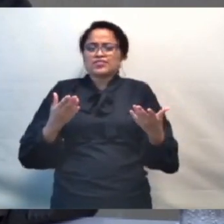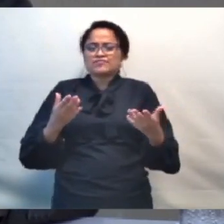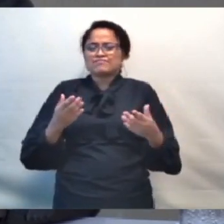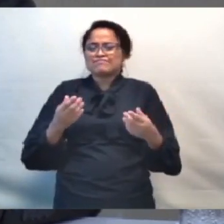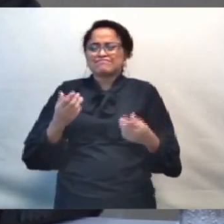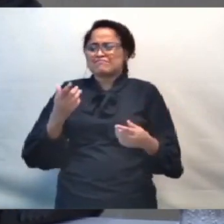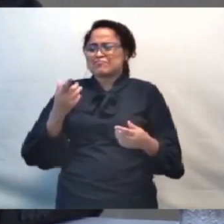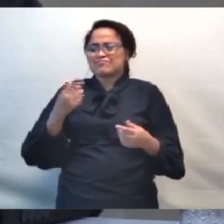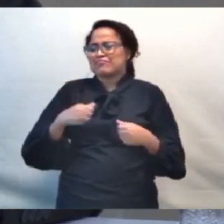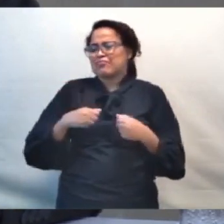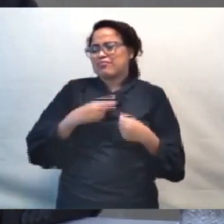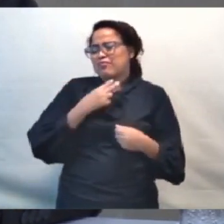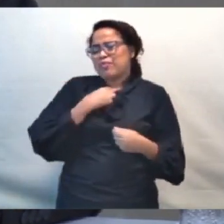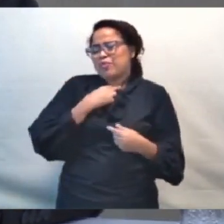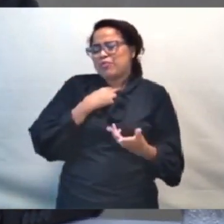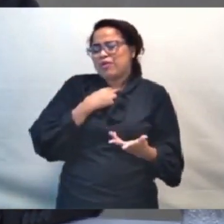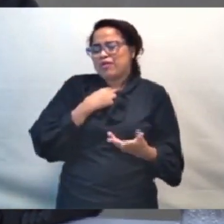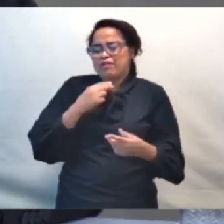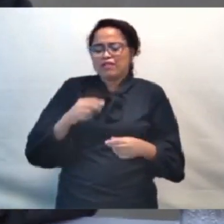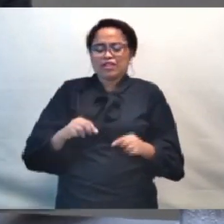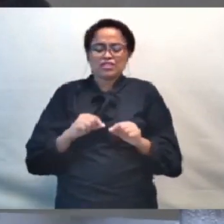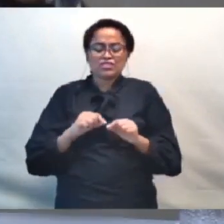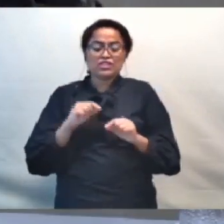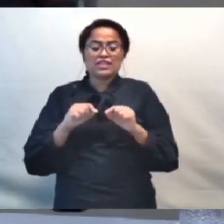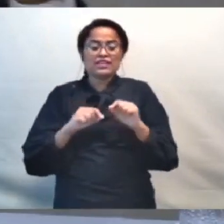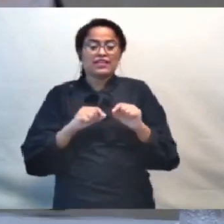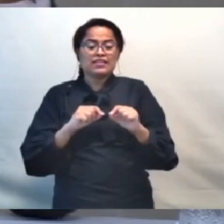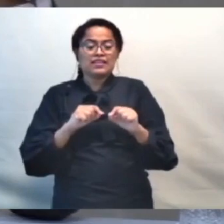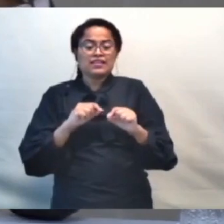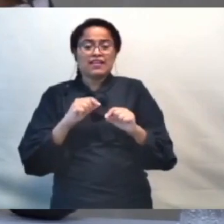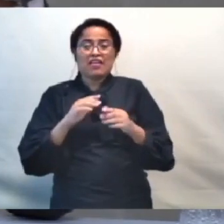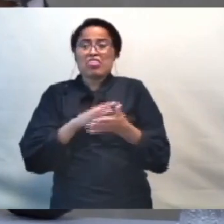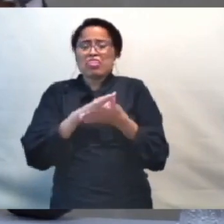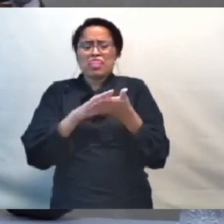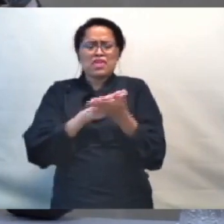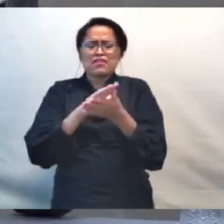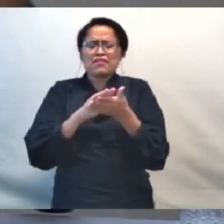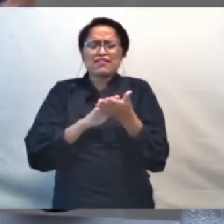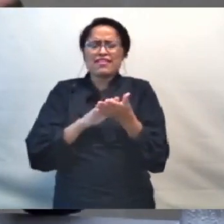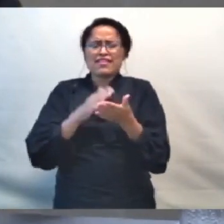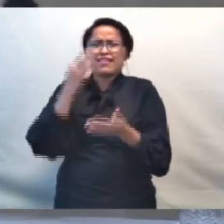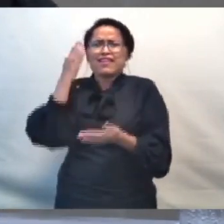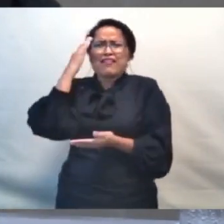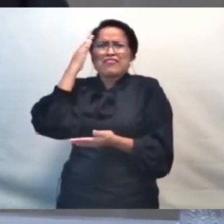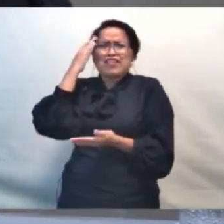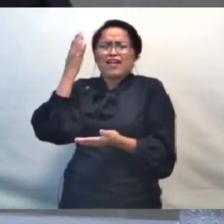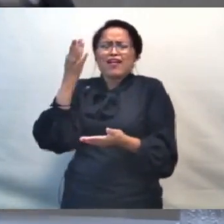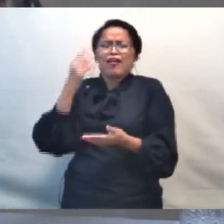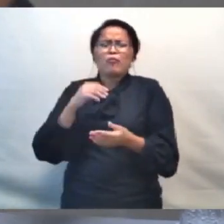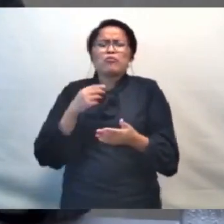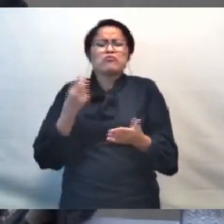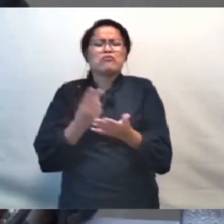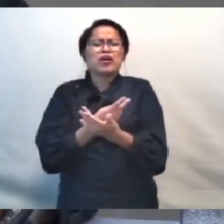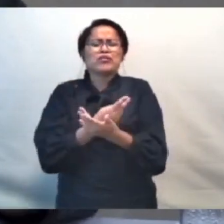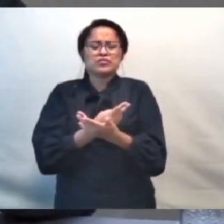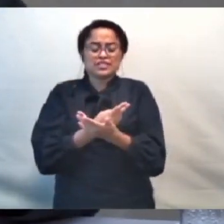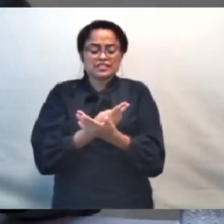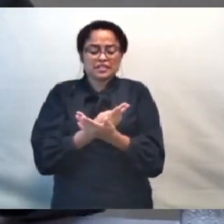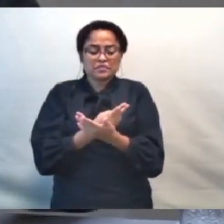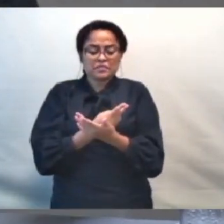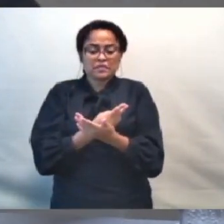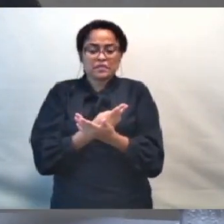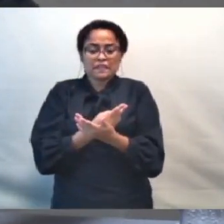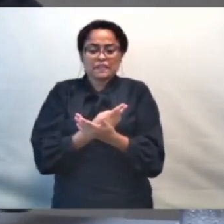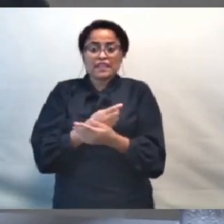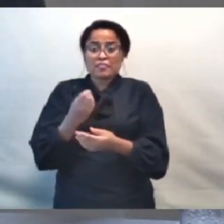preze e ninguém sabe o que vai acontecer com o recurso. E a sobra está lá, no orçamento. Então, a gente gostaria de entender isso,